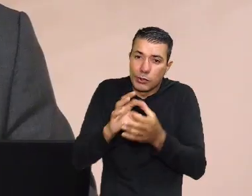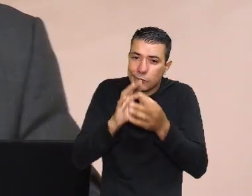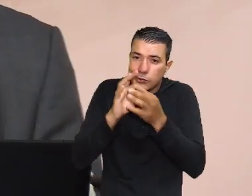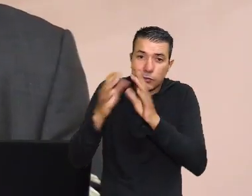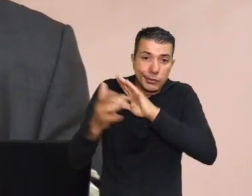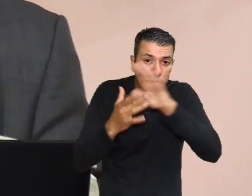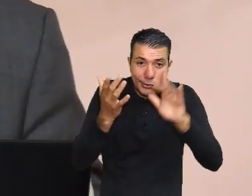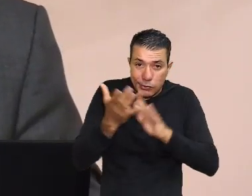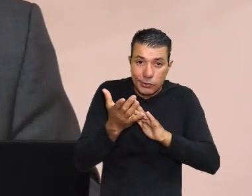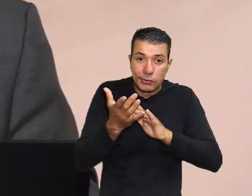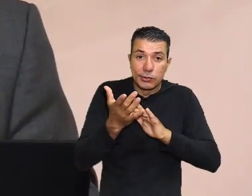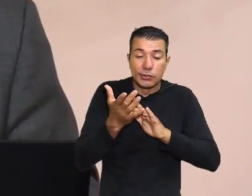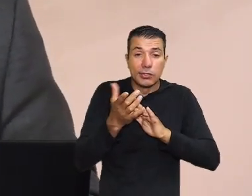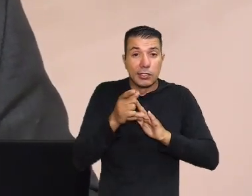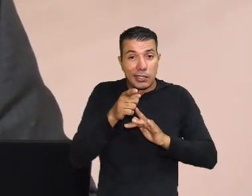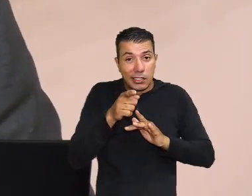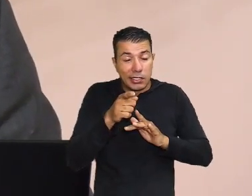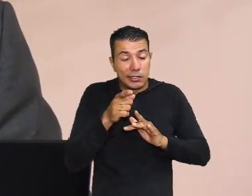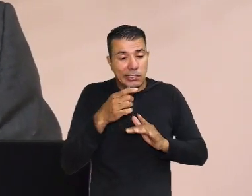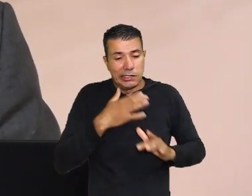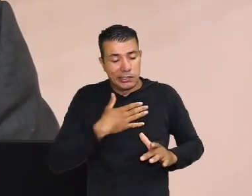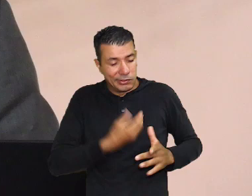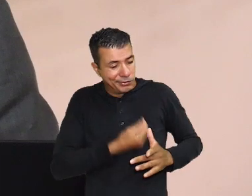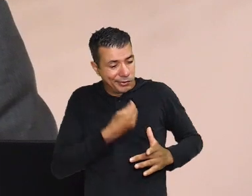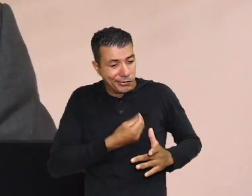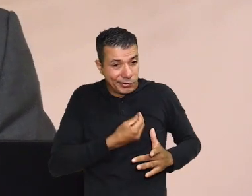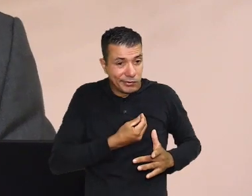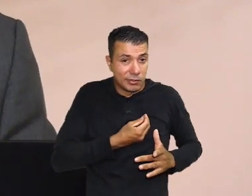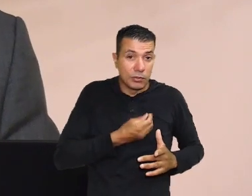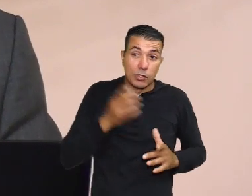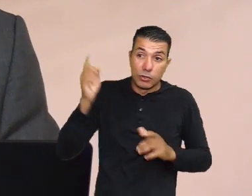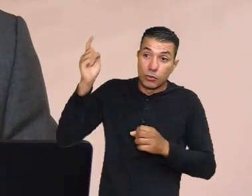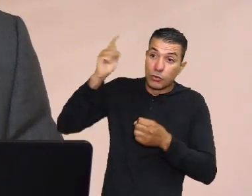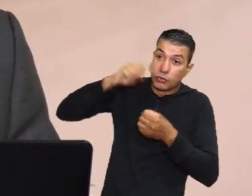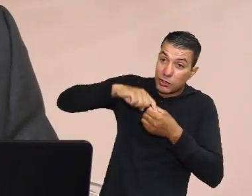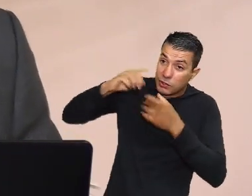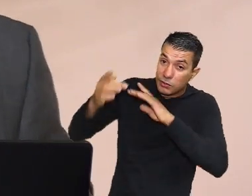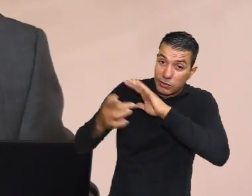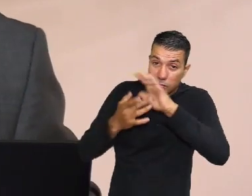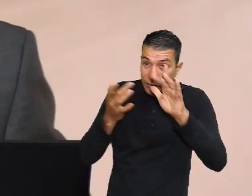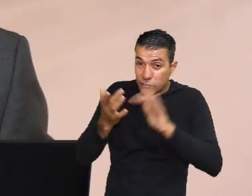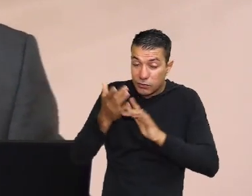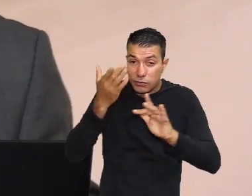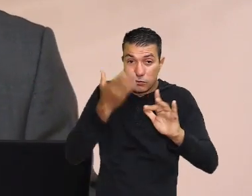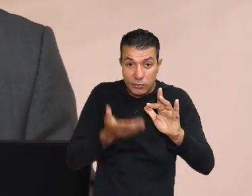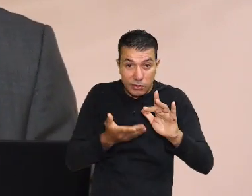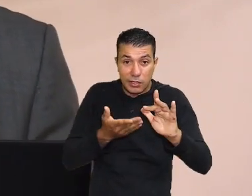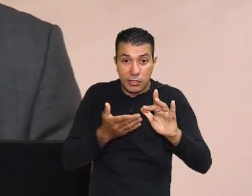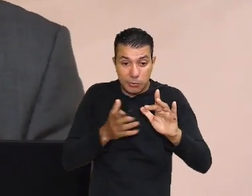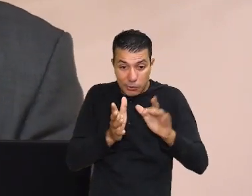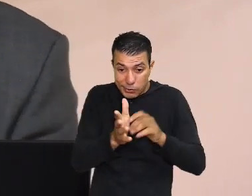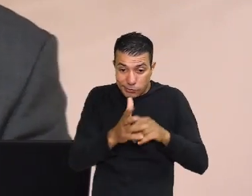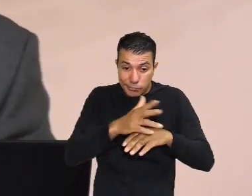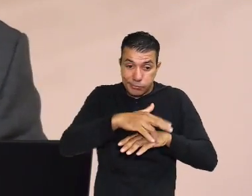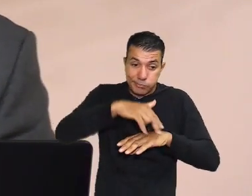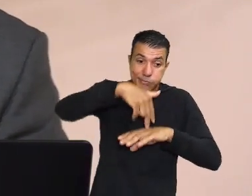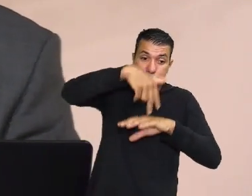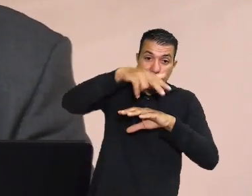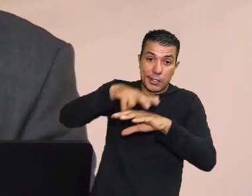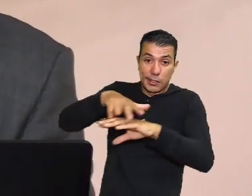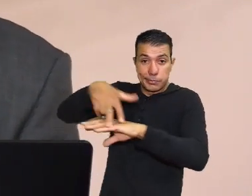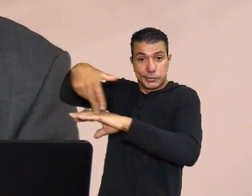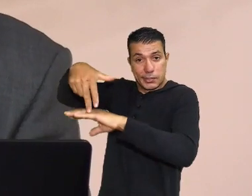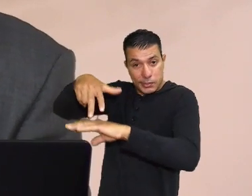Cristo para que, caso eu não esteja vivo, quando Jesus voltar, eu possa ser ressuscitado por eles. Essa é a